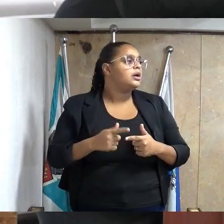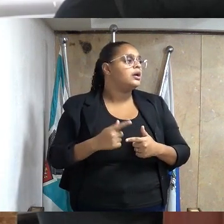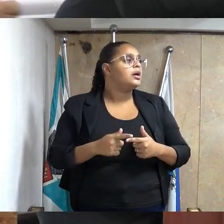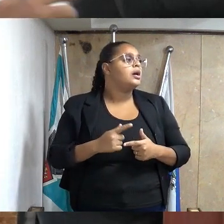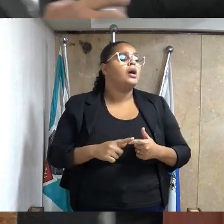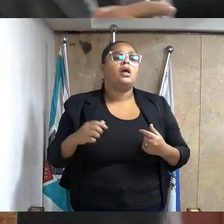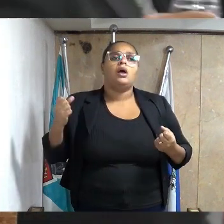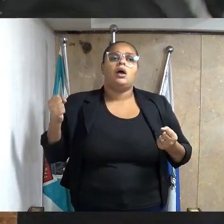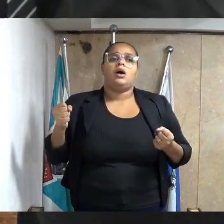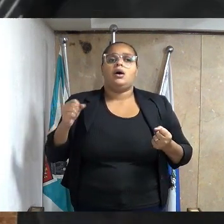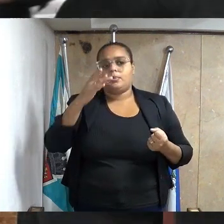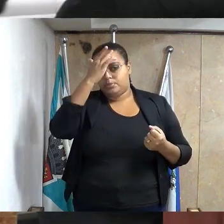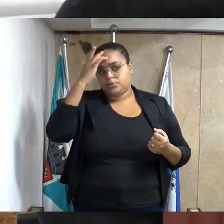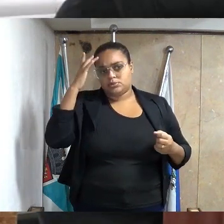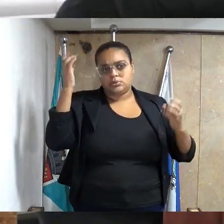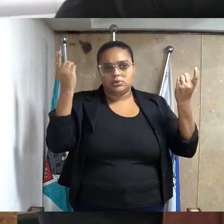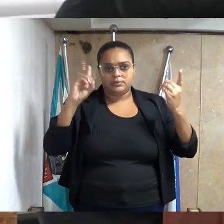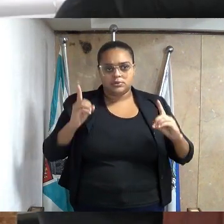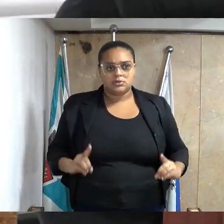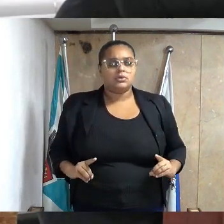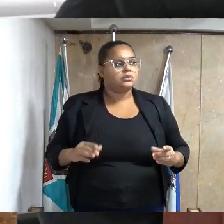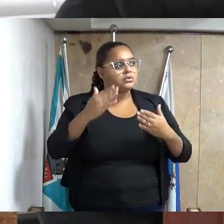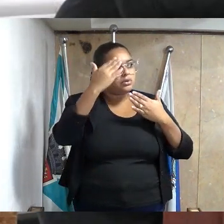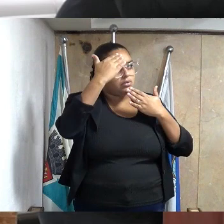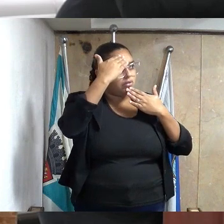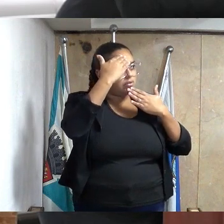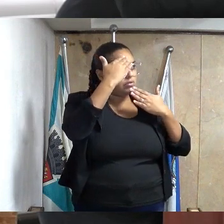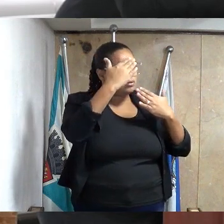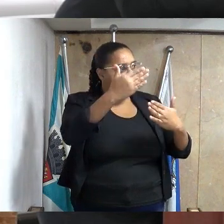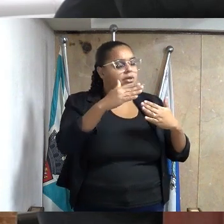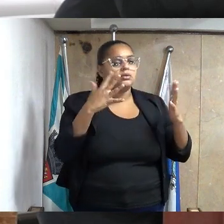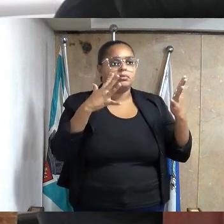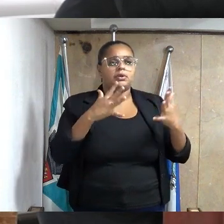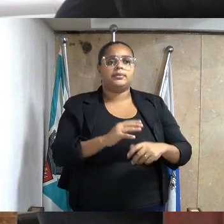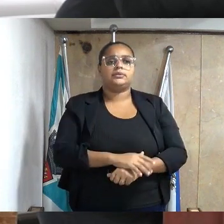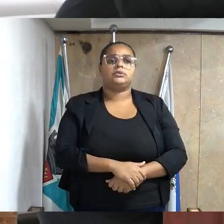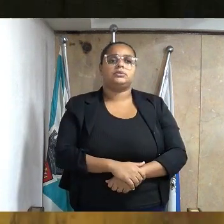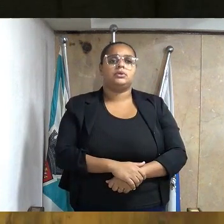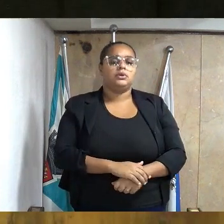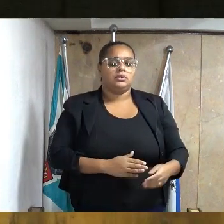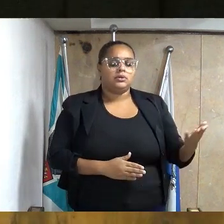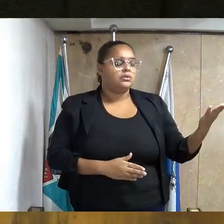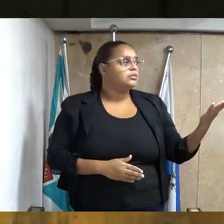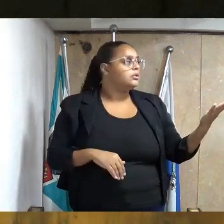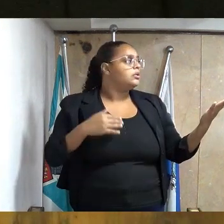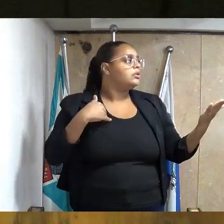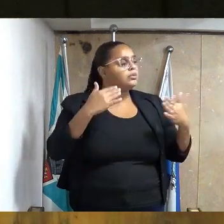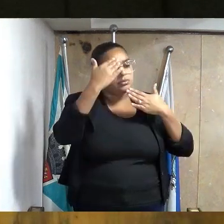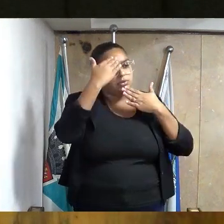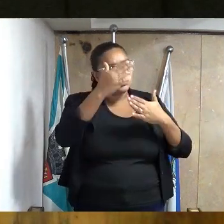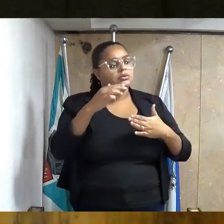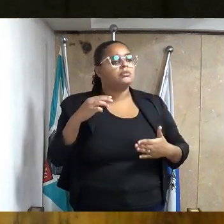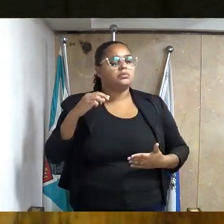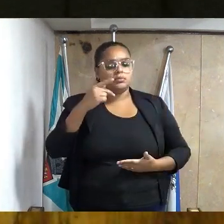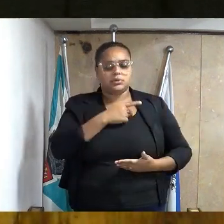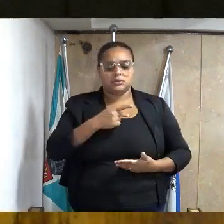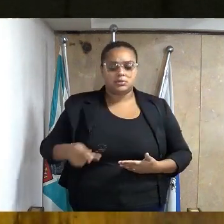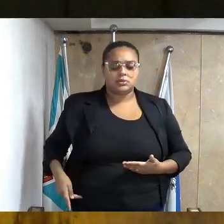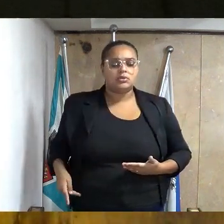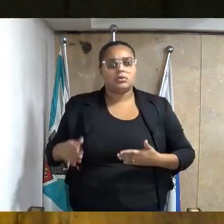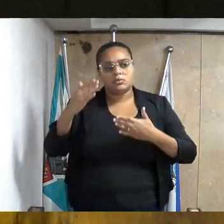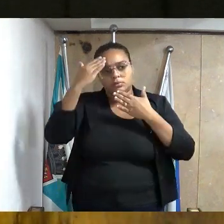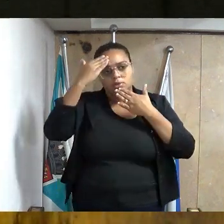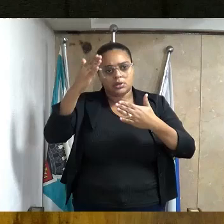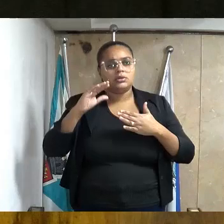as pessoas com deficiência. Obrigado pela parte e parabéns. Obrigado. Obrigado, presidente. Gente, obrigado